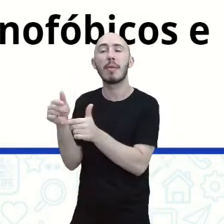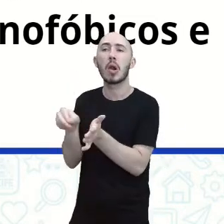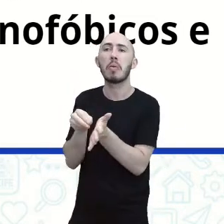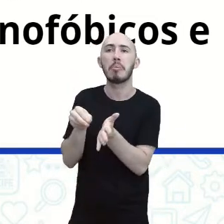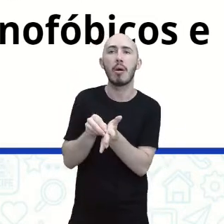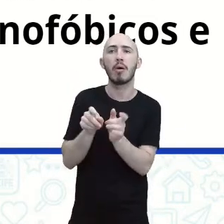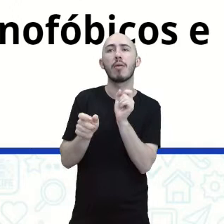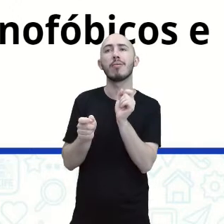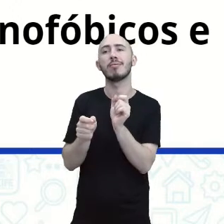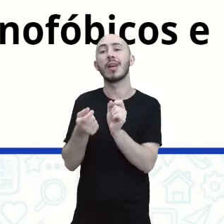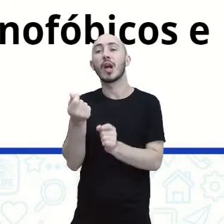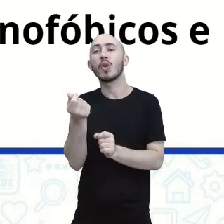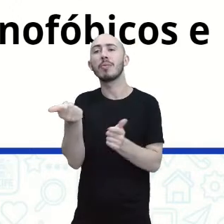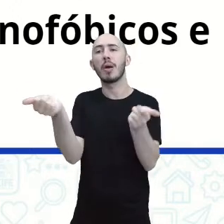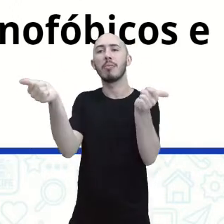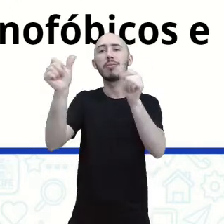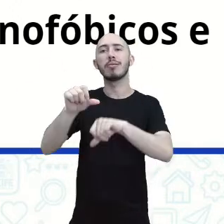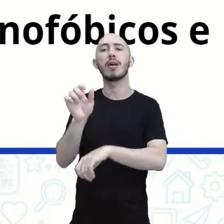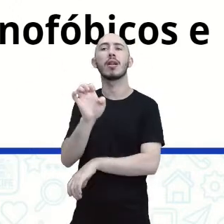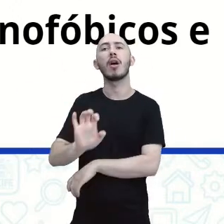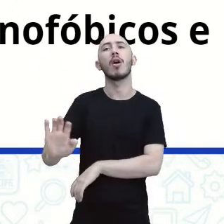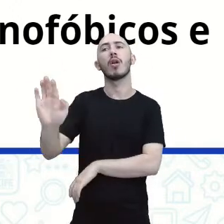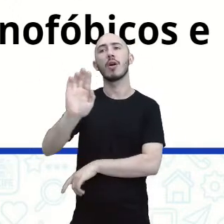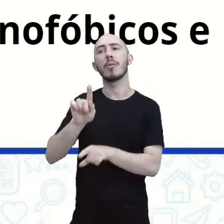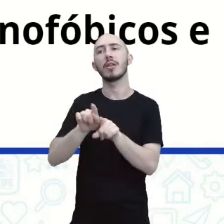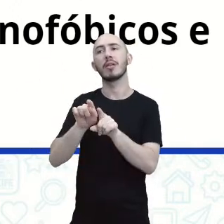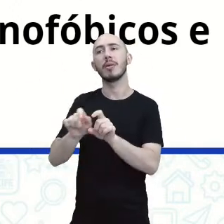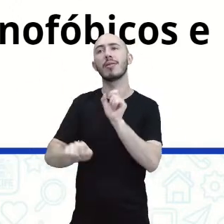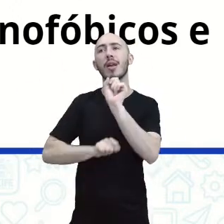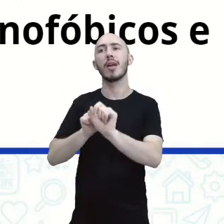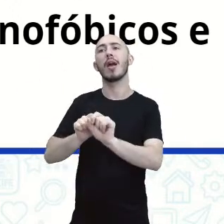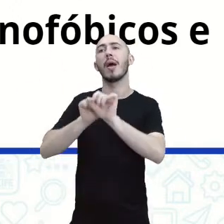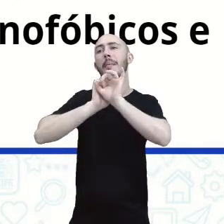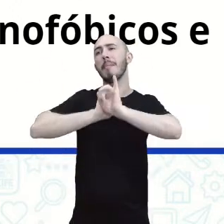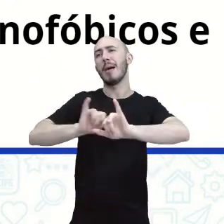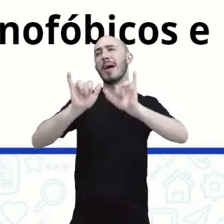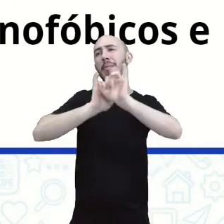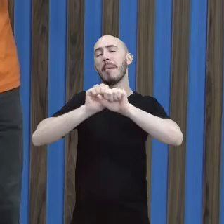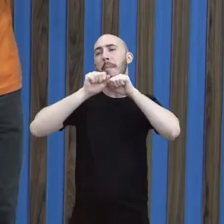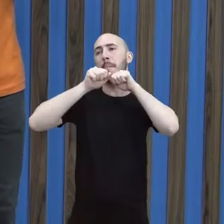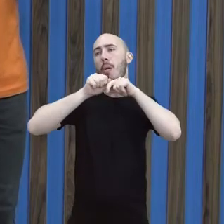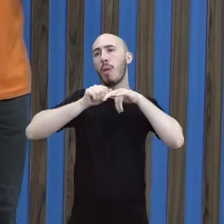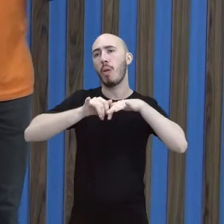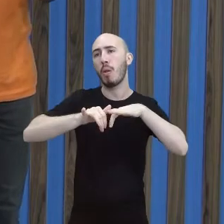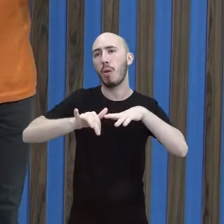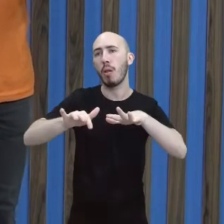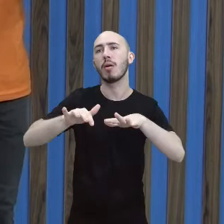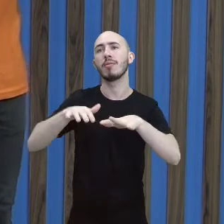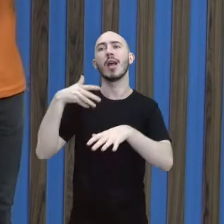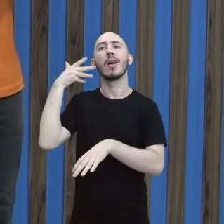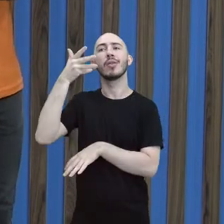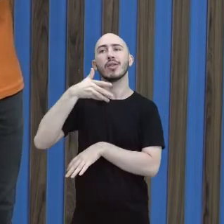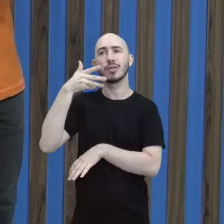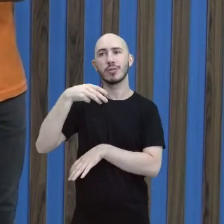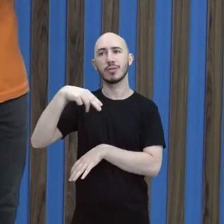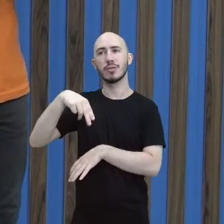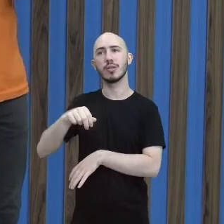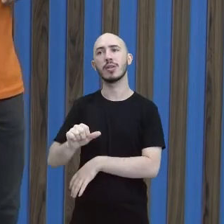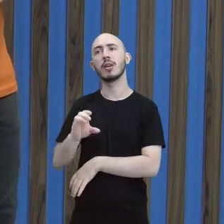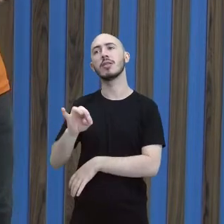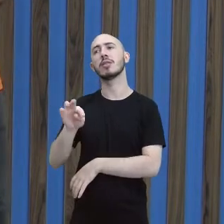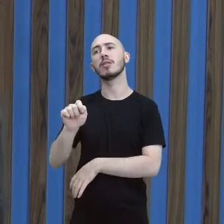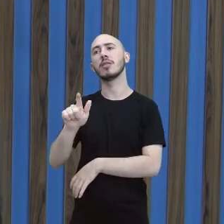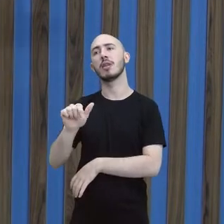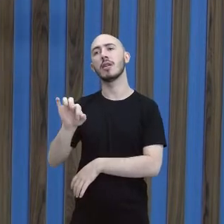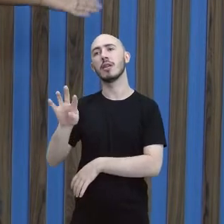cresce os discursos de nacionalistas e surgimento de movimentos xenofóbicos e racistas. Ou seja, como está passando em crise, pouco emprego. Então chegou